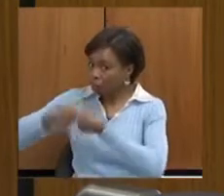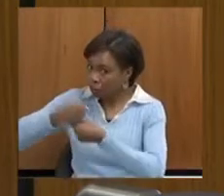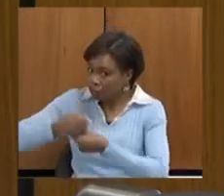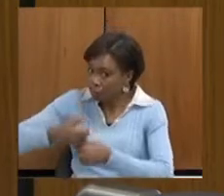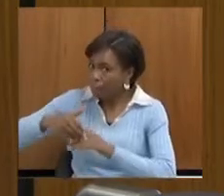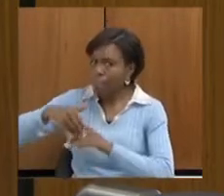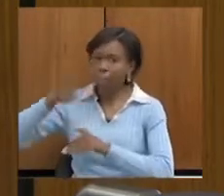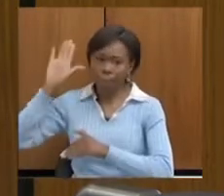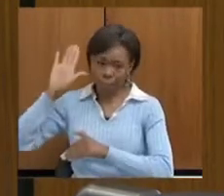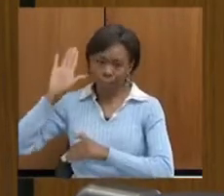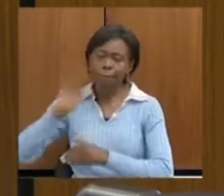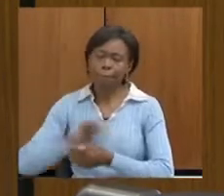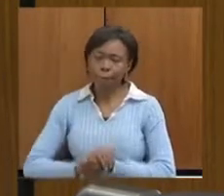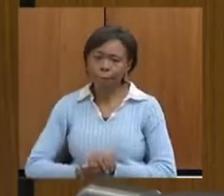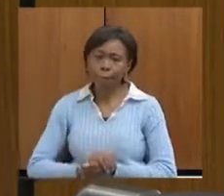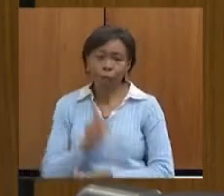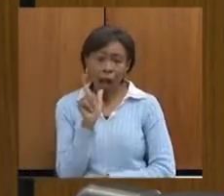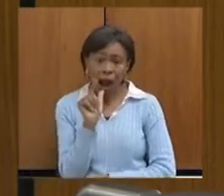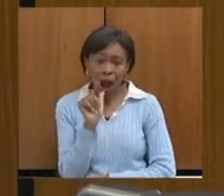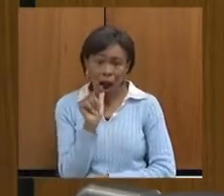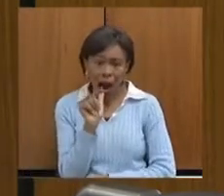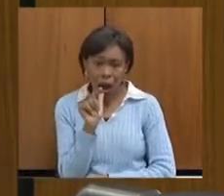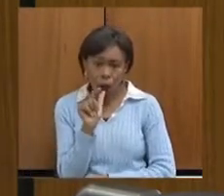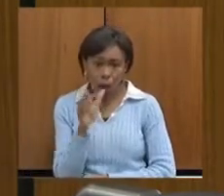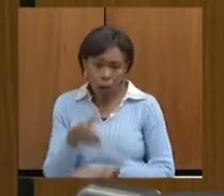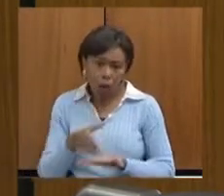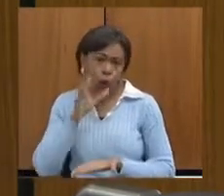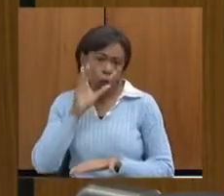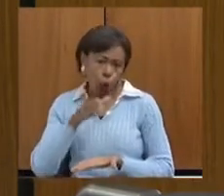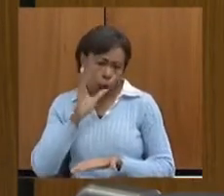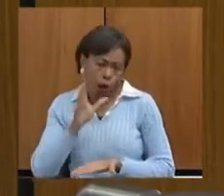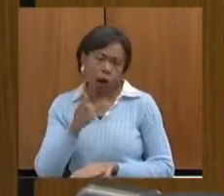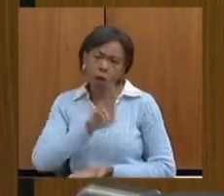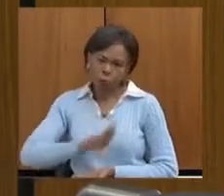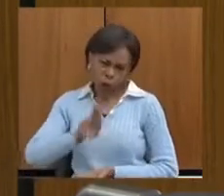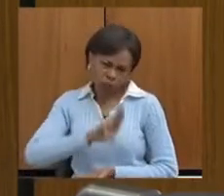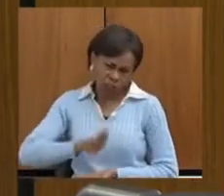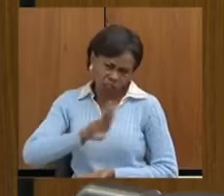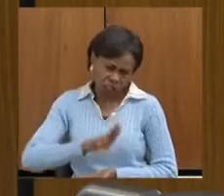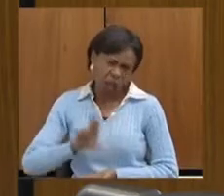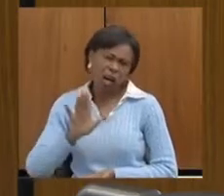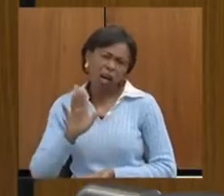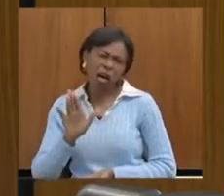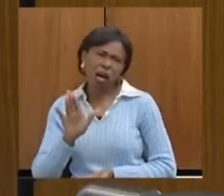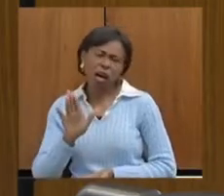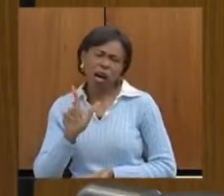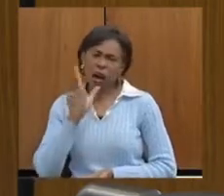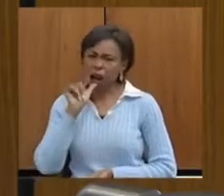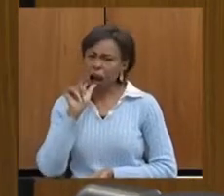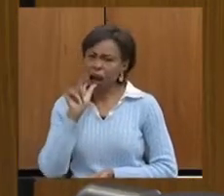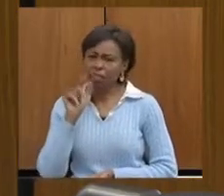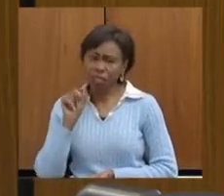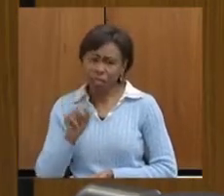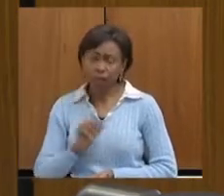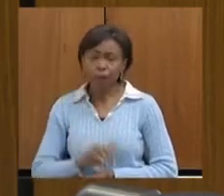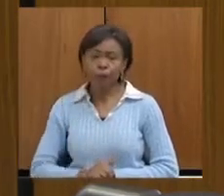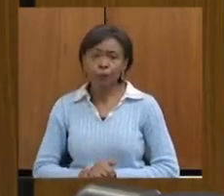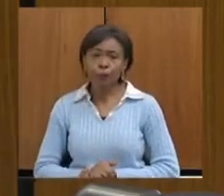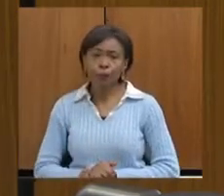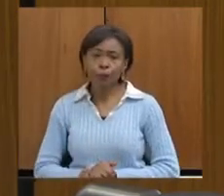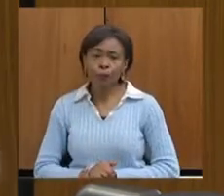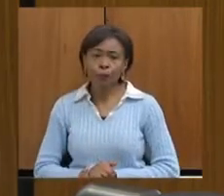então a água para o consumo né Não era só a água para o consumo